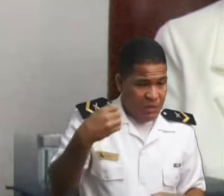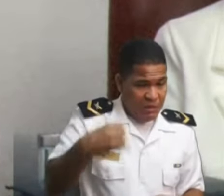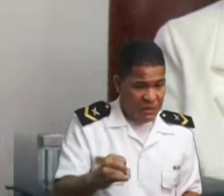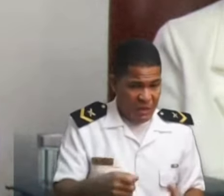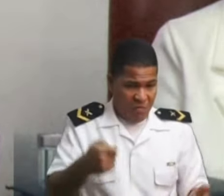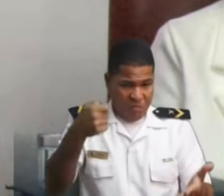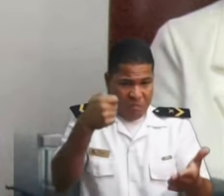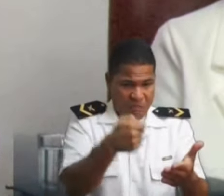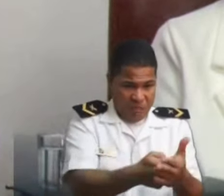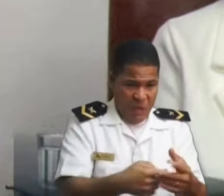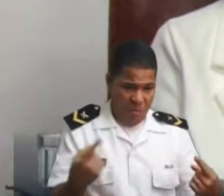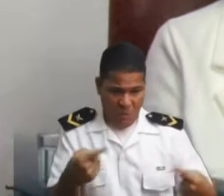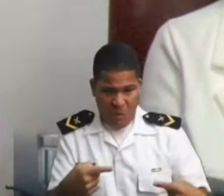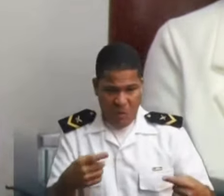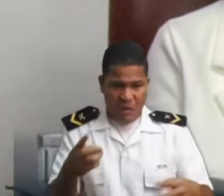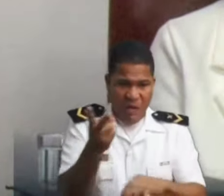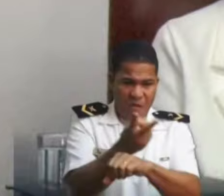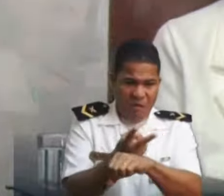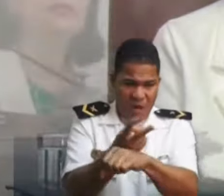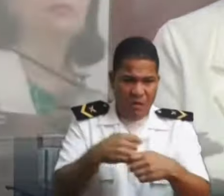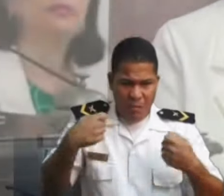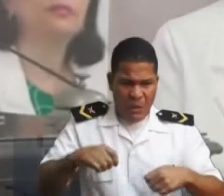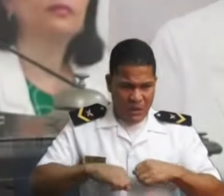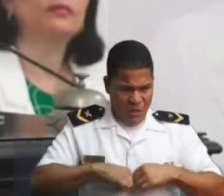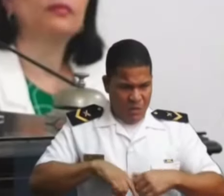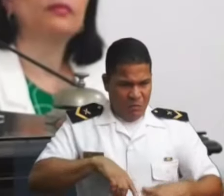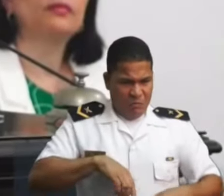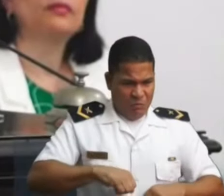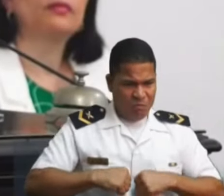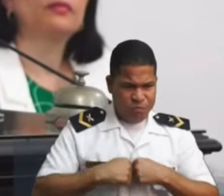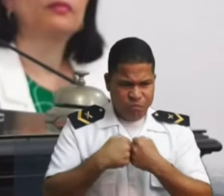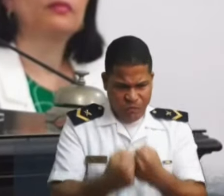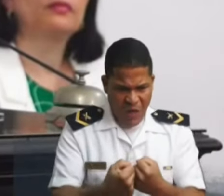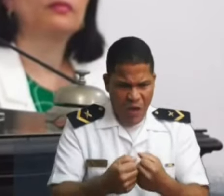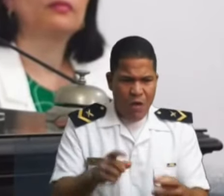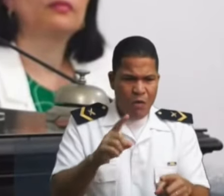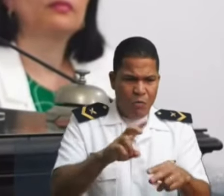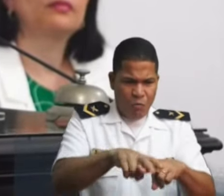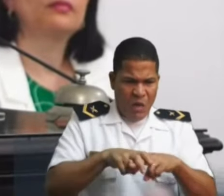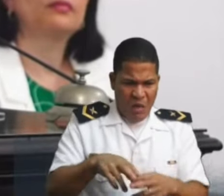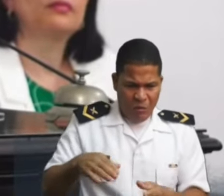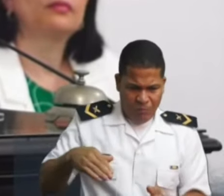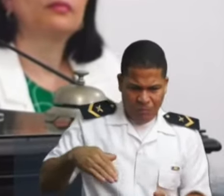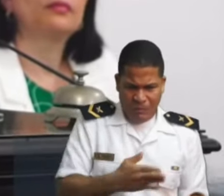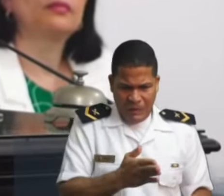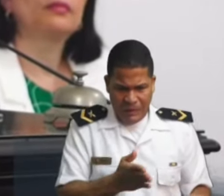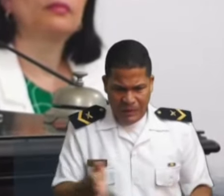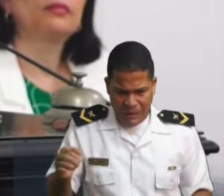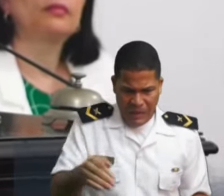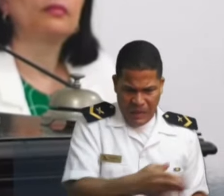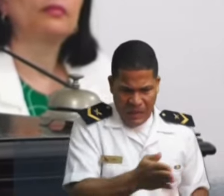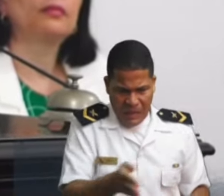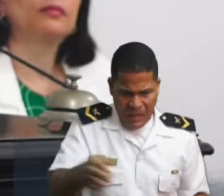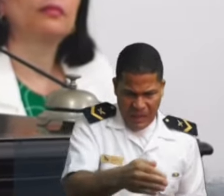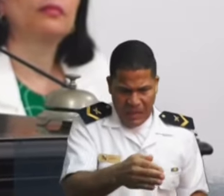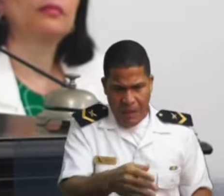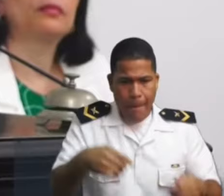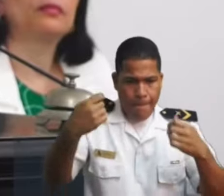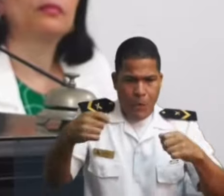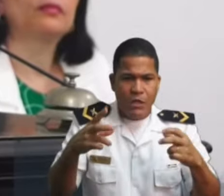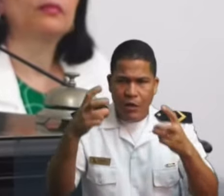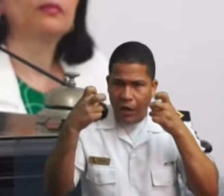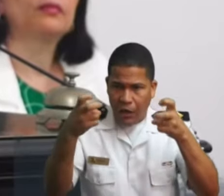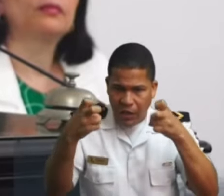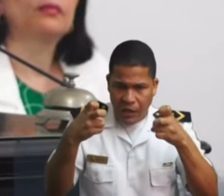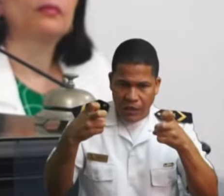grande esforço. Por navegar em zigue-zague, estejam todos atentos às viradas de